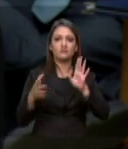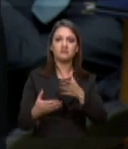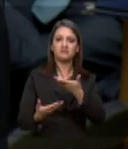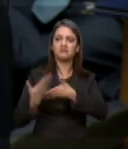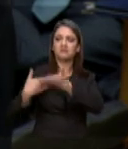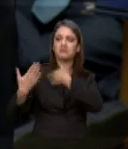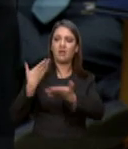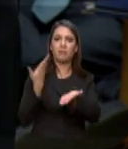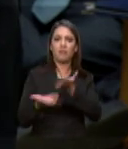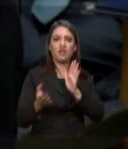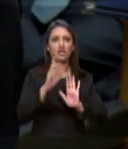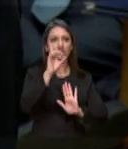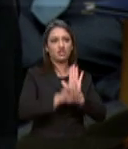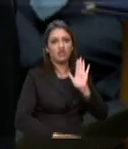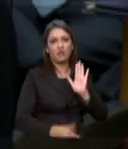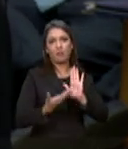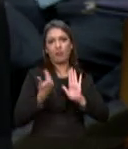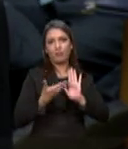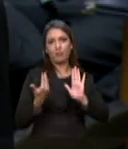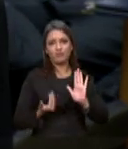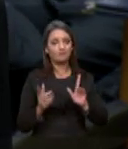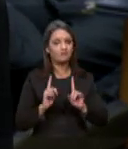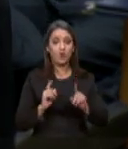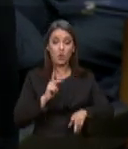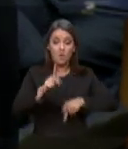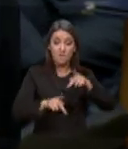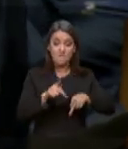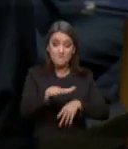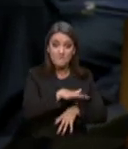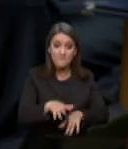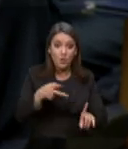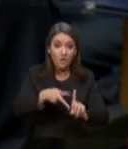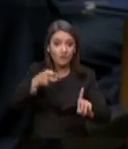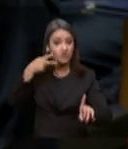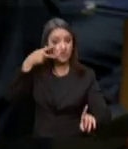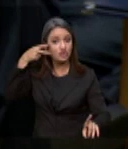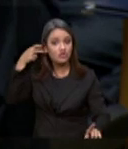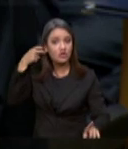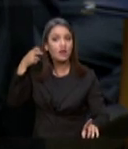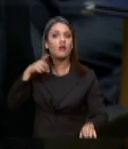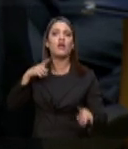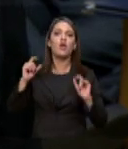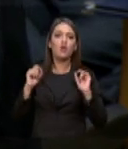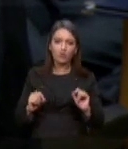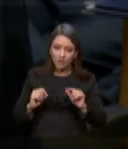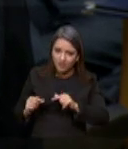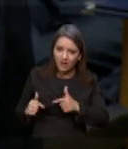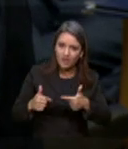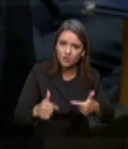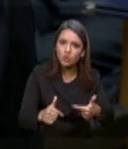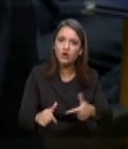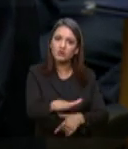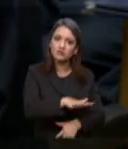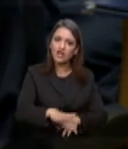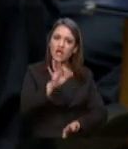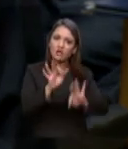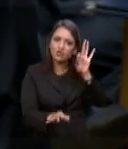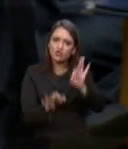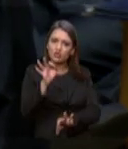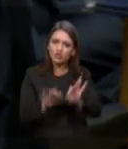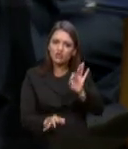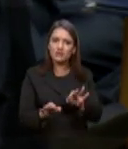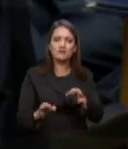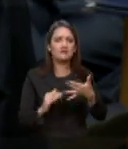de direitos. Os povos indígenas estão sendo atores ativos no sistema de justiça em todas as